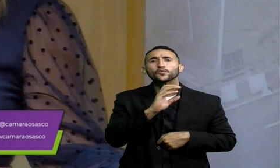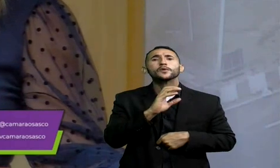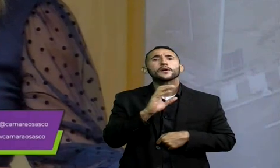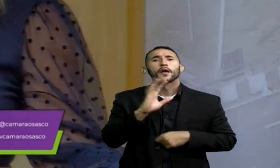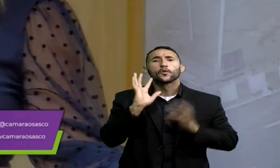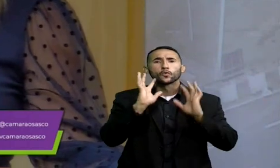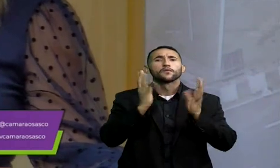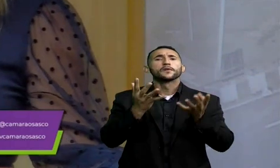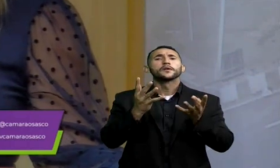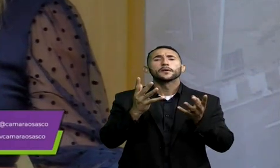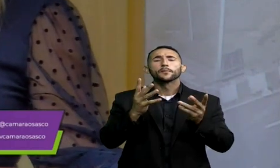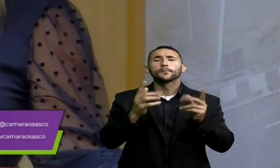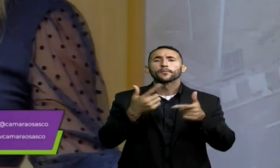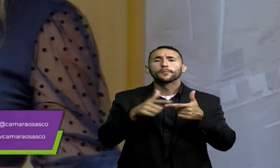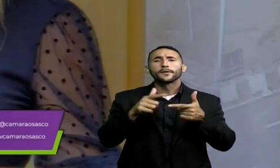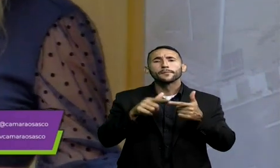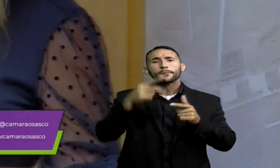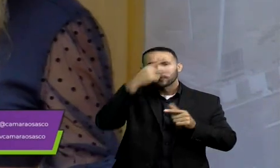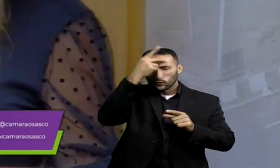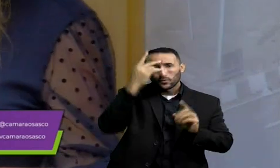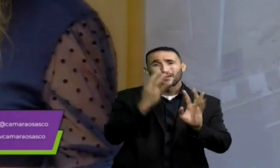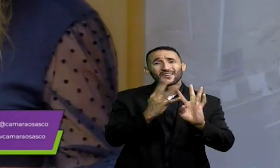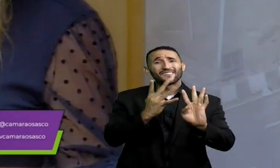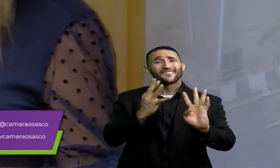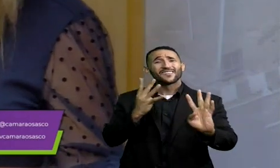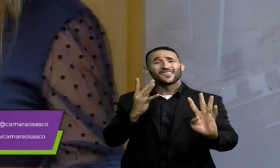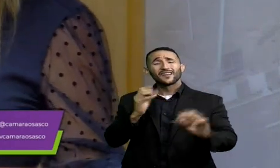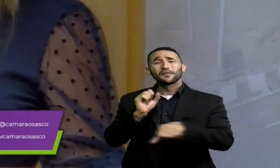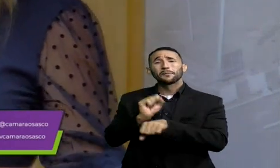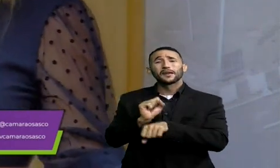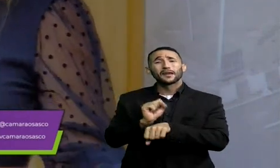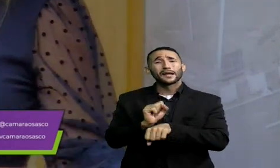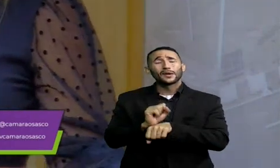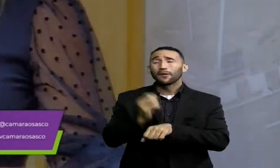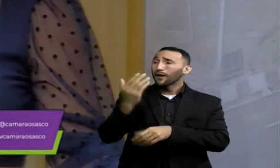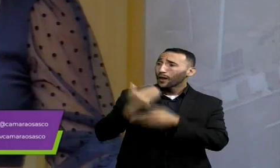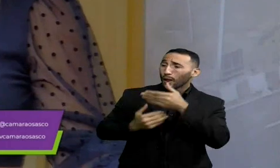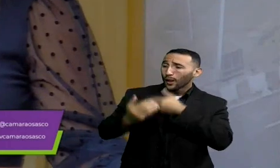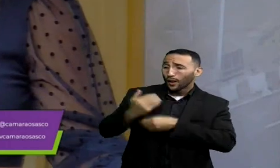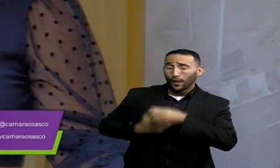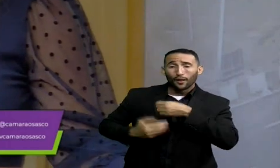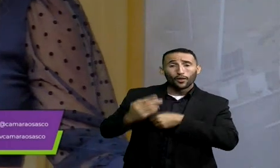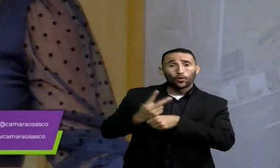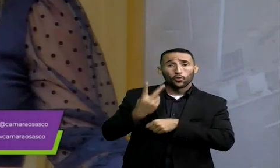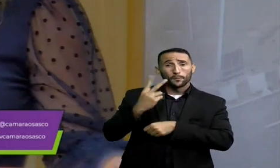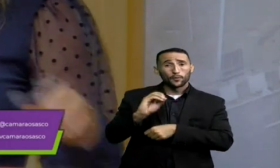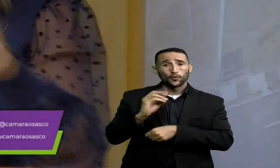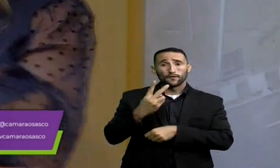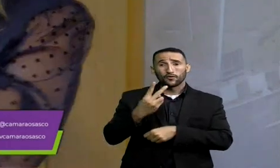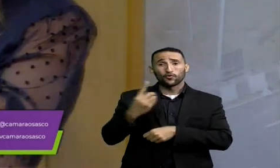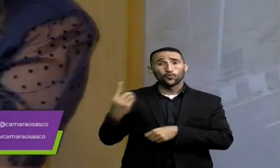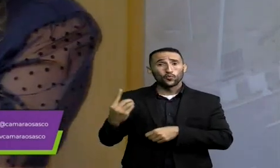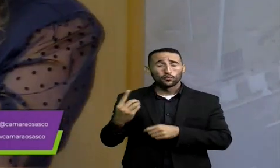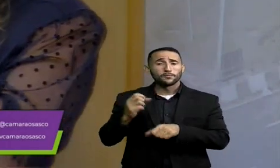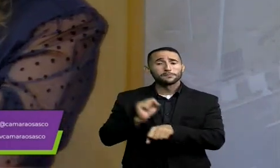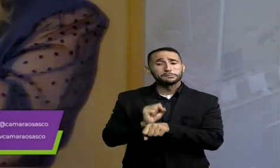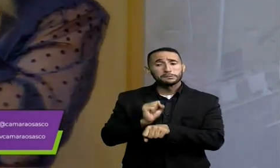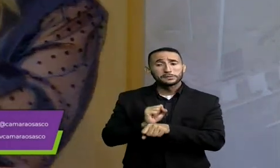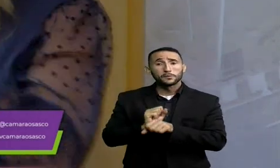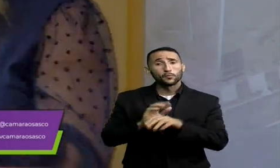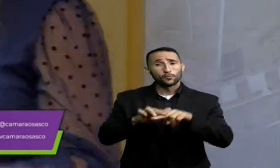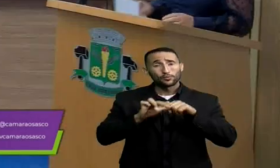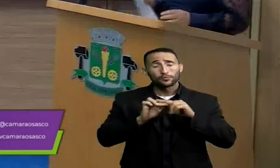atrasadas desde 2021 pelo Estado é um pedido de socorro Obrigada